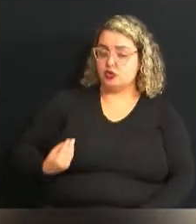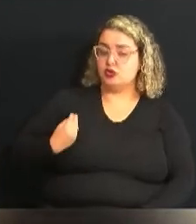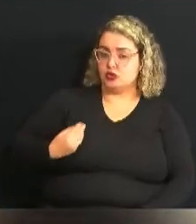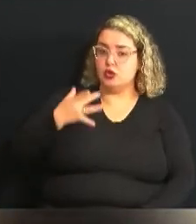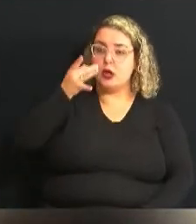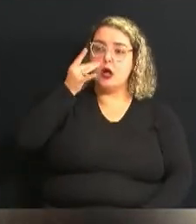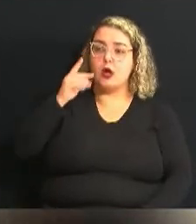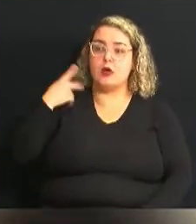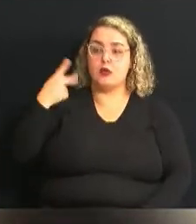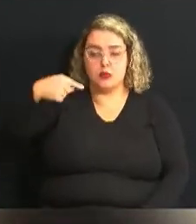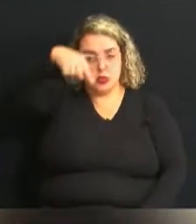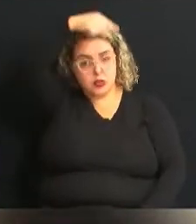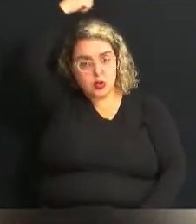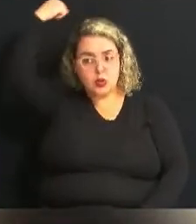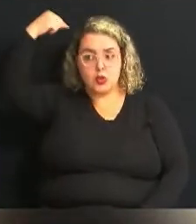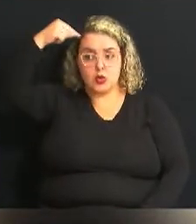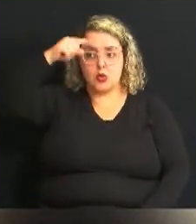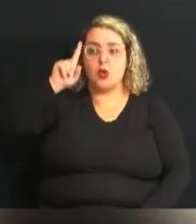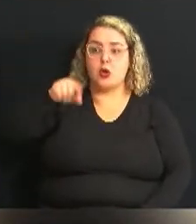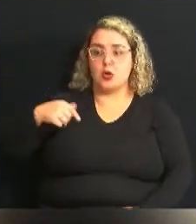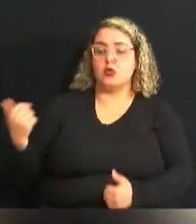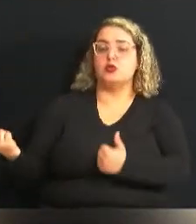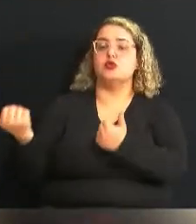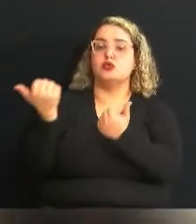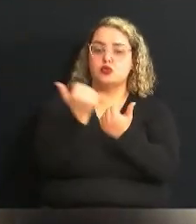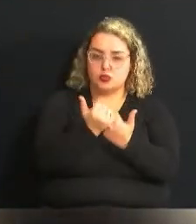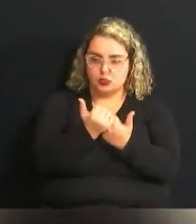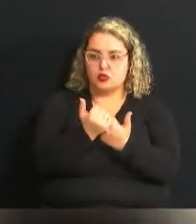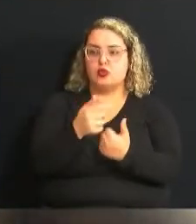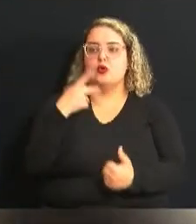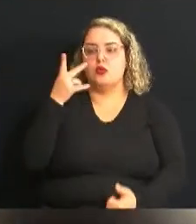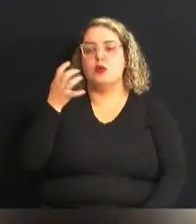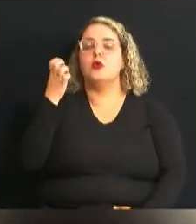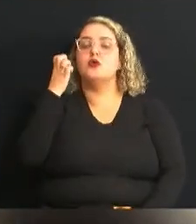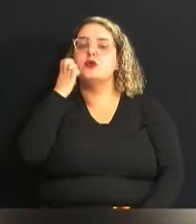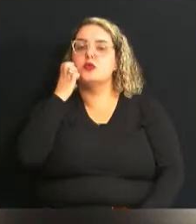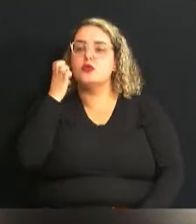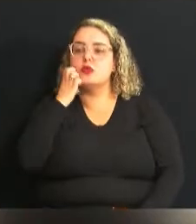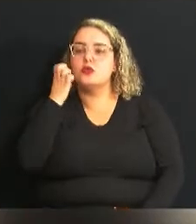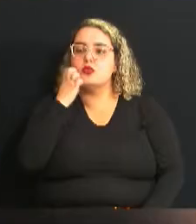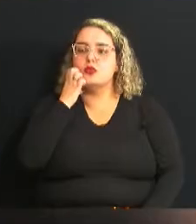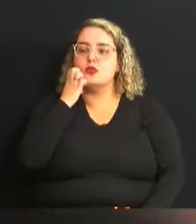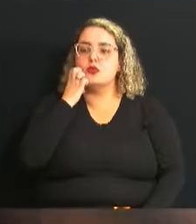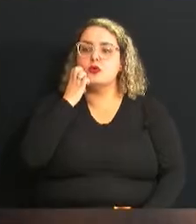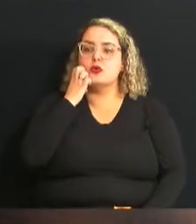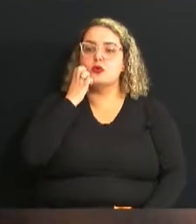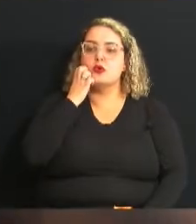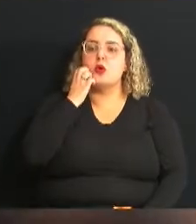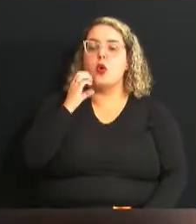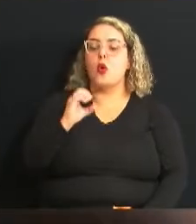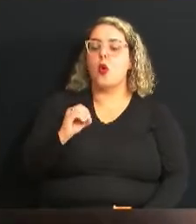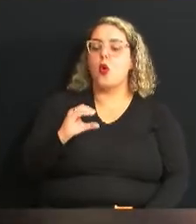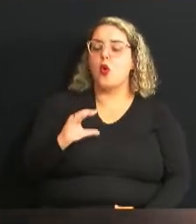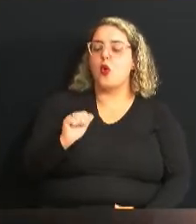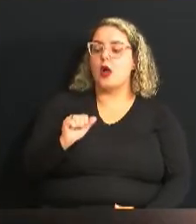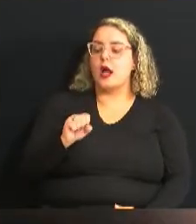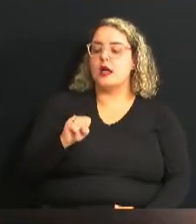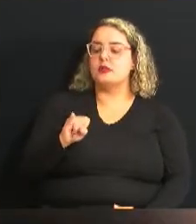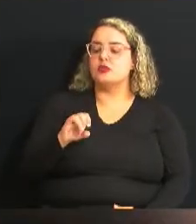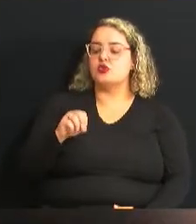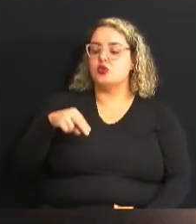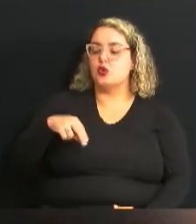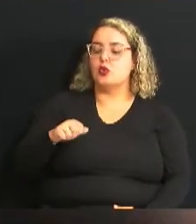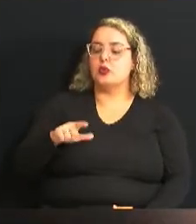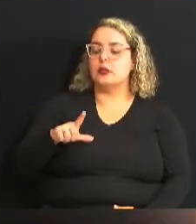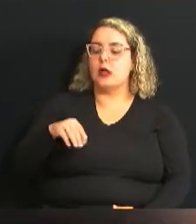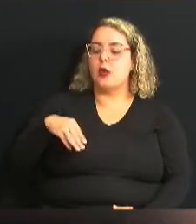Paulo Gaspar, que substituirá o vereador Igor Diego ocasionalmente. Ele é um substituto